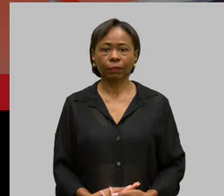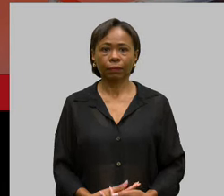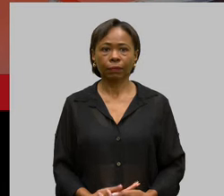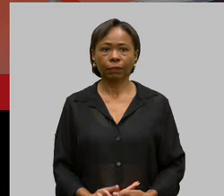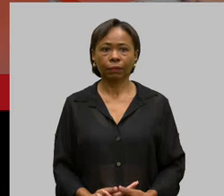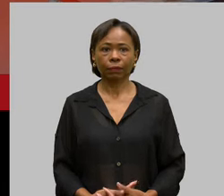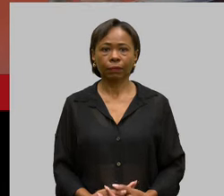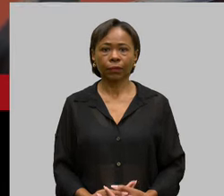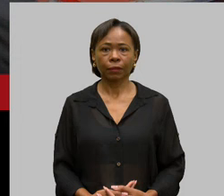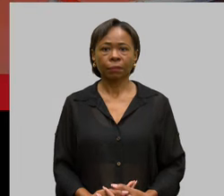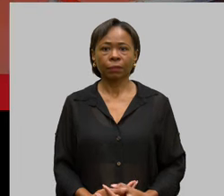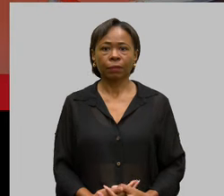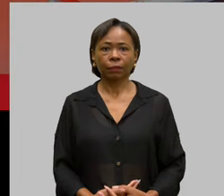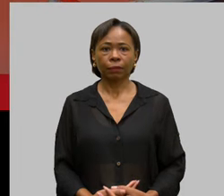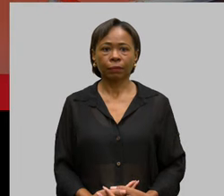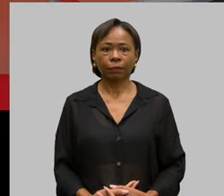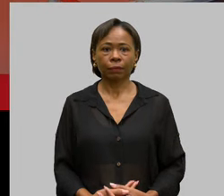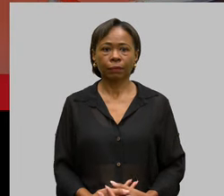pessoais